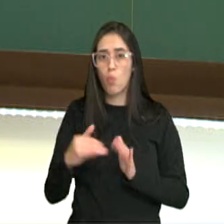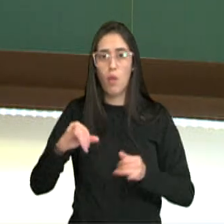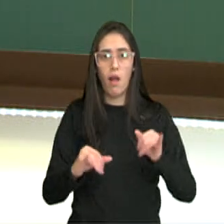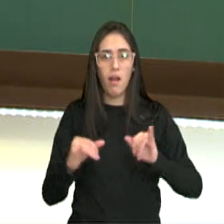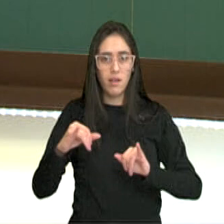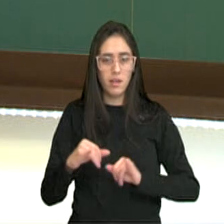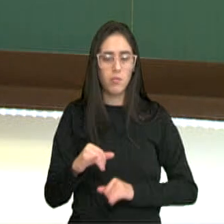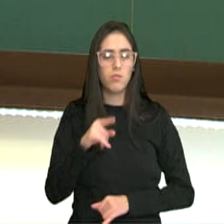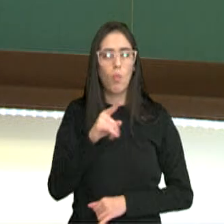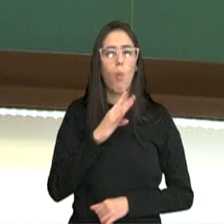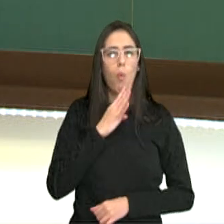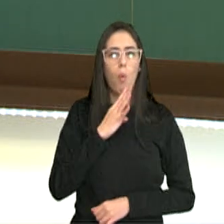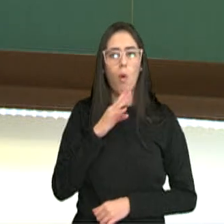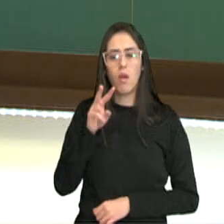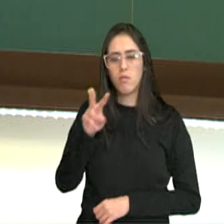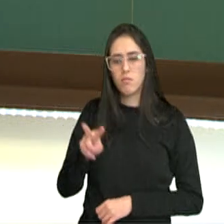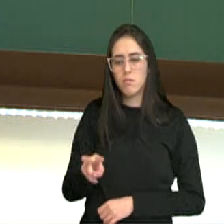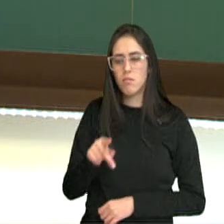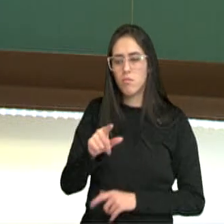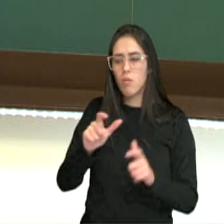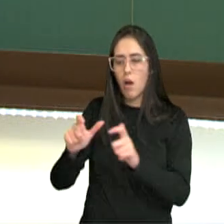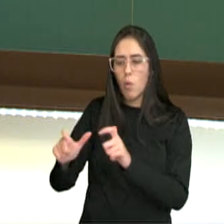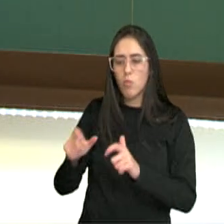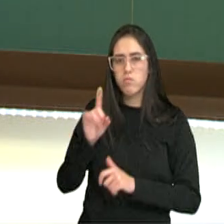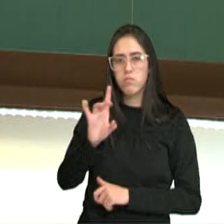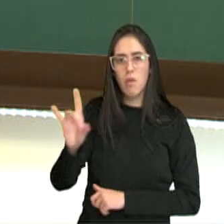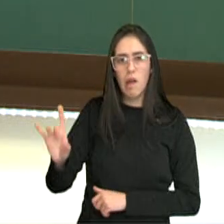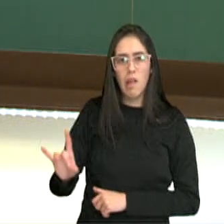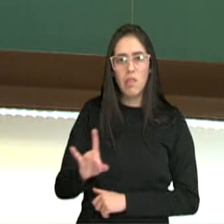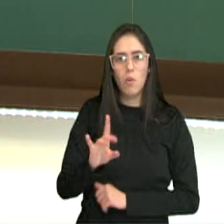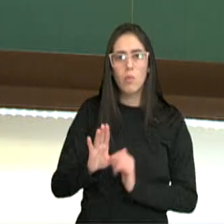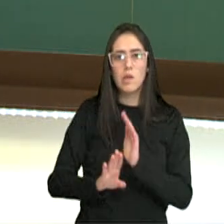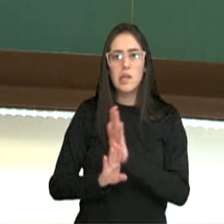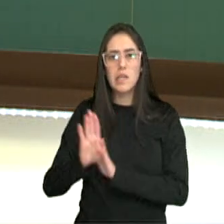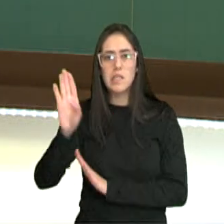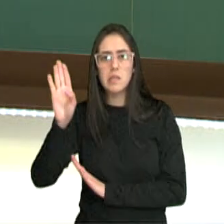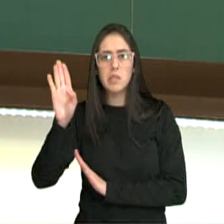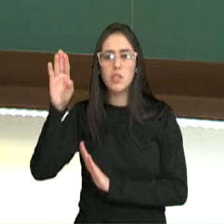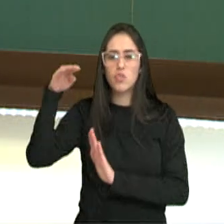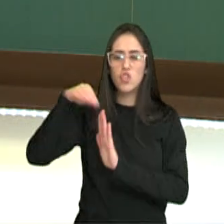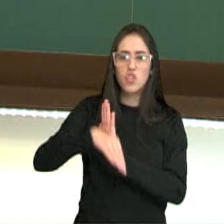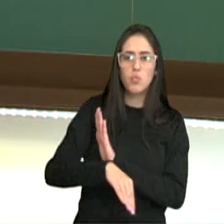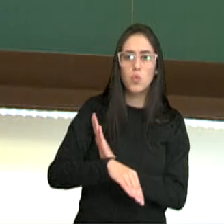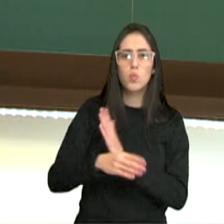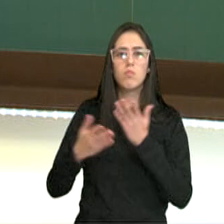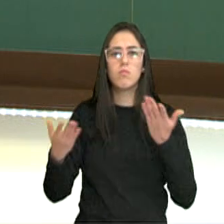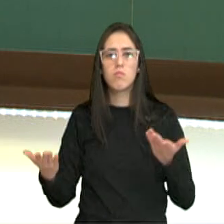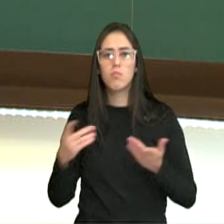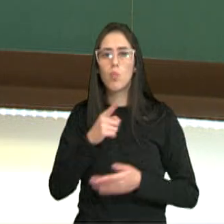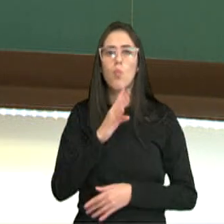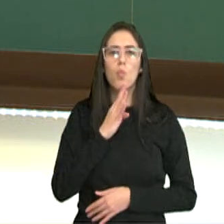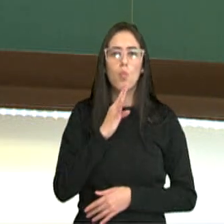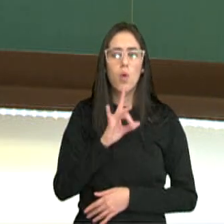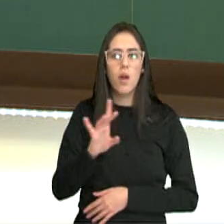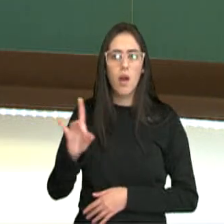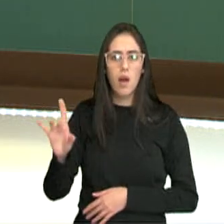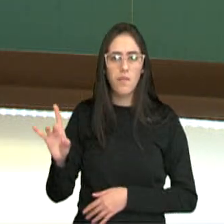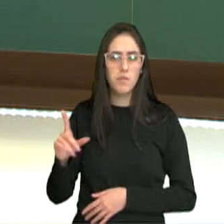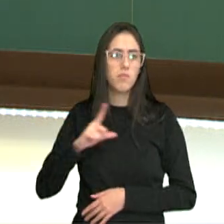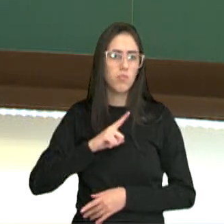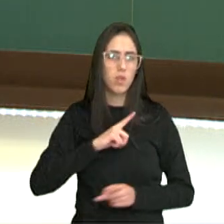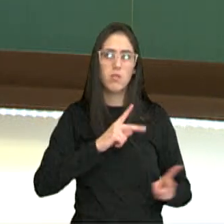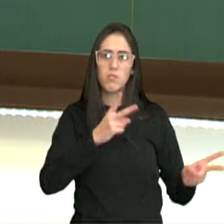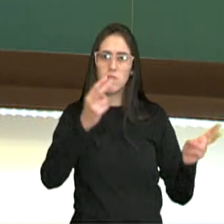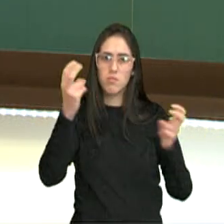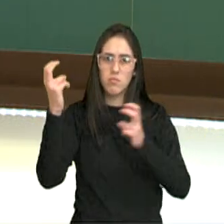periódica e conhecendo, né, as posições aí de crescimento e diminuição das propriedades periódicas, como a gente tem visto,